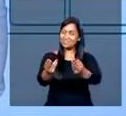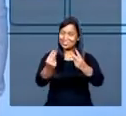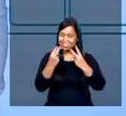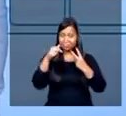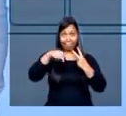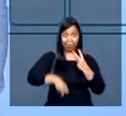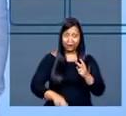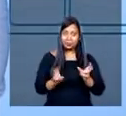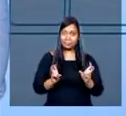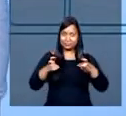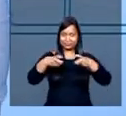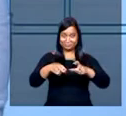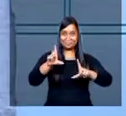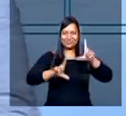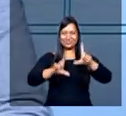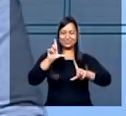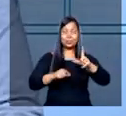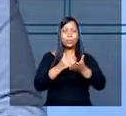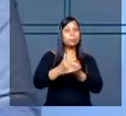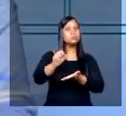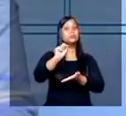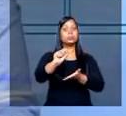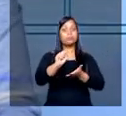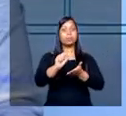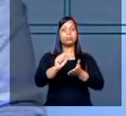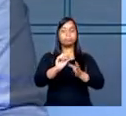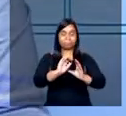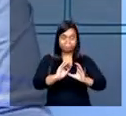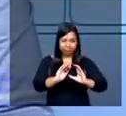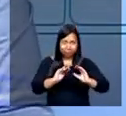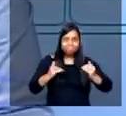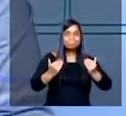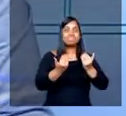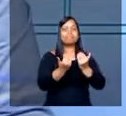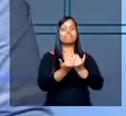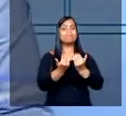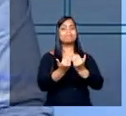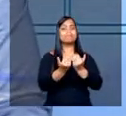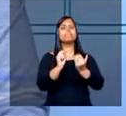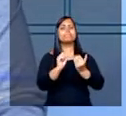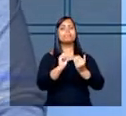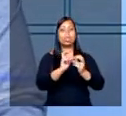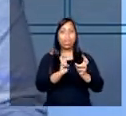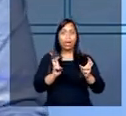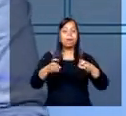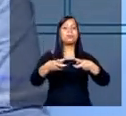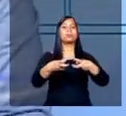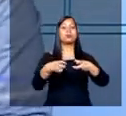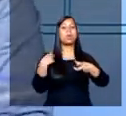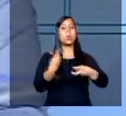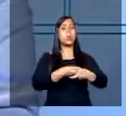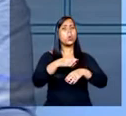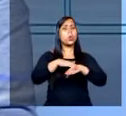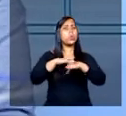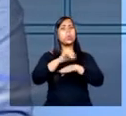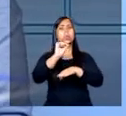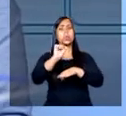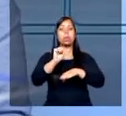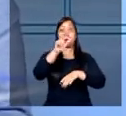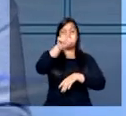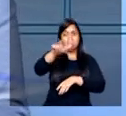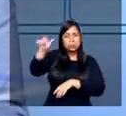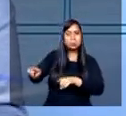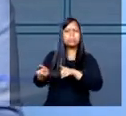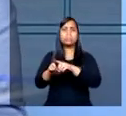Olá, você que nos acompanha aqui pela TV Câmara. Começa agora o Câmara na Comunidade. Aqui a gente fala sobre instituições, pessoas e iniciativas